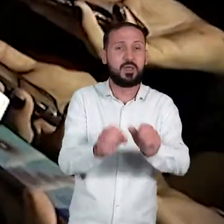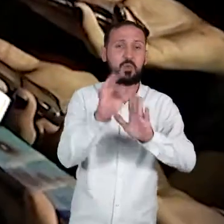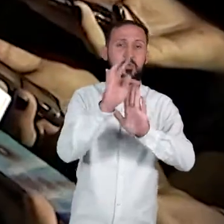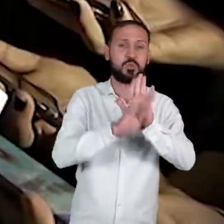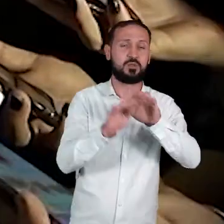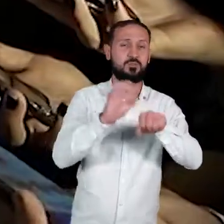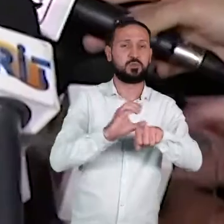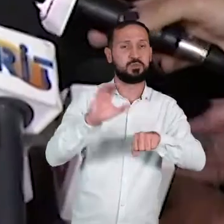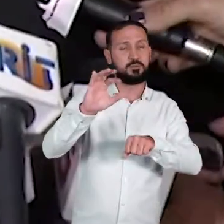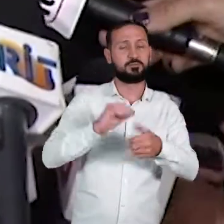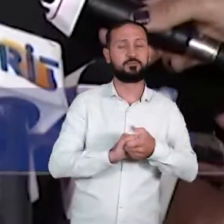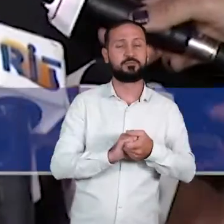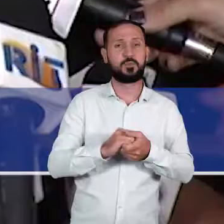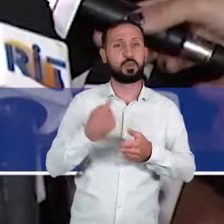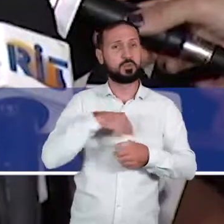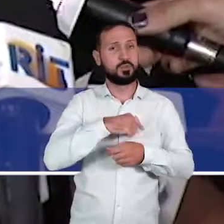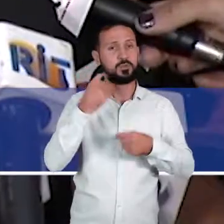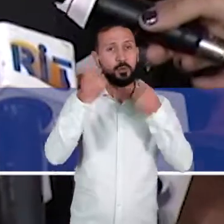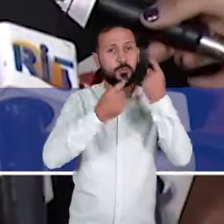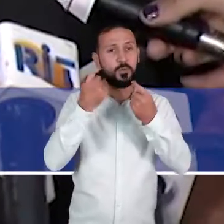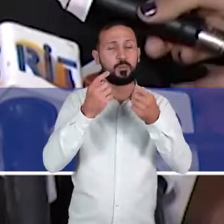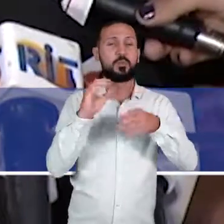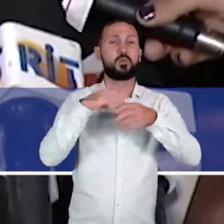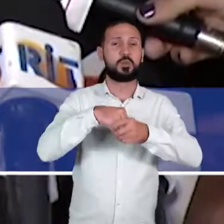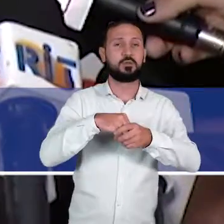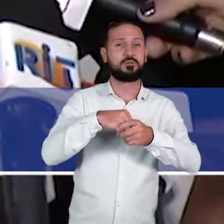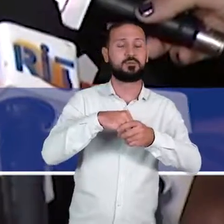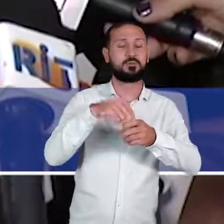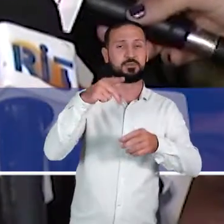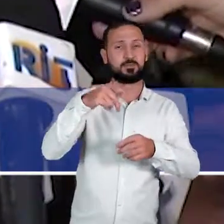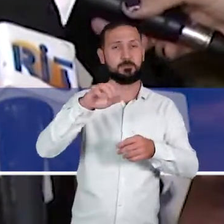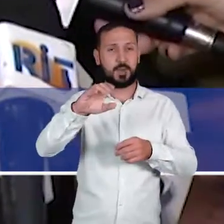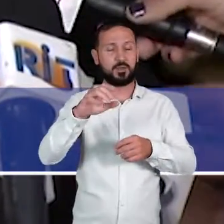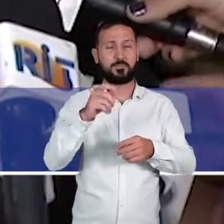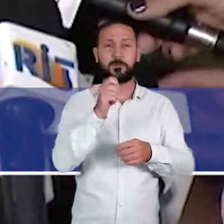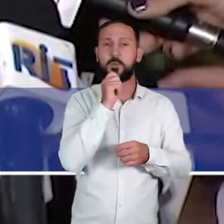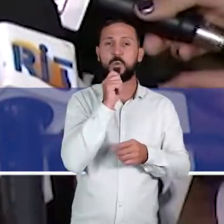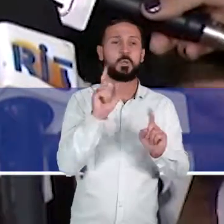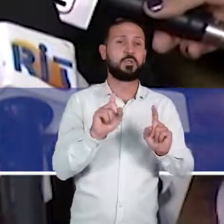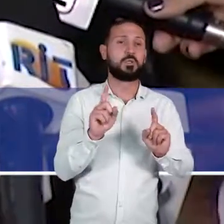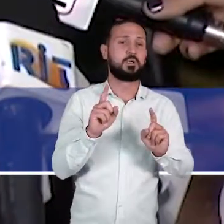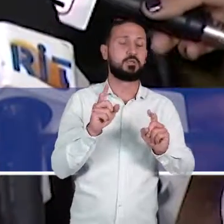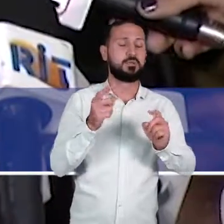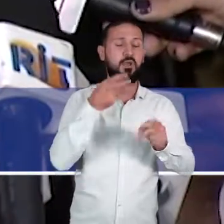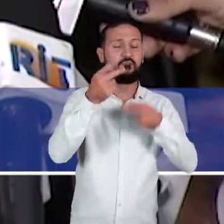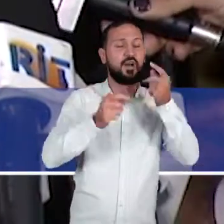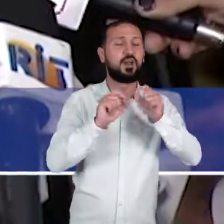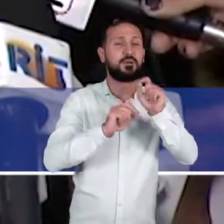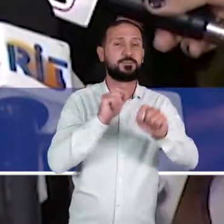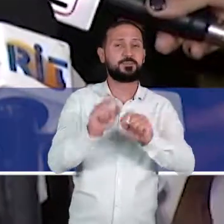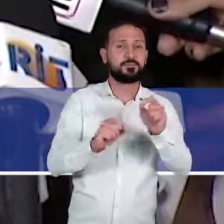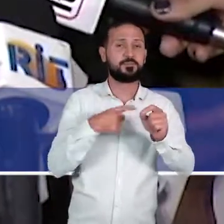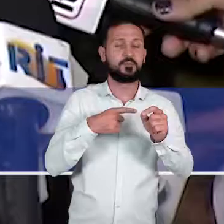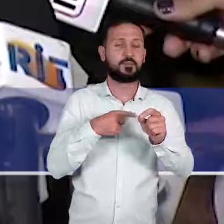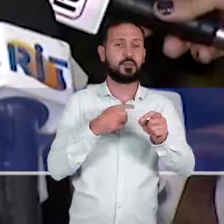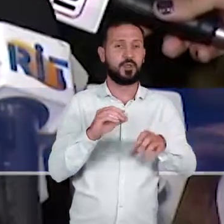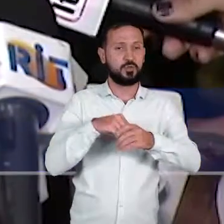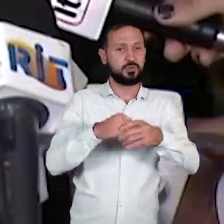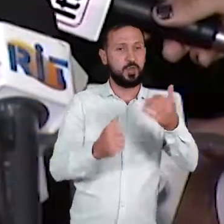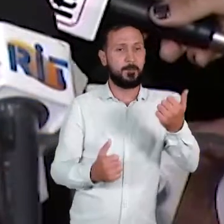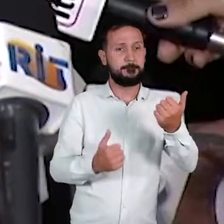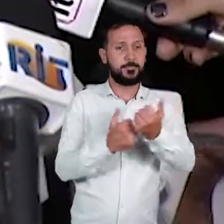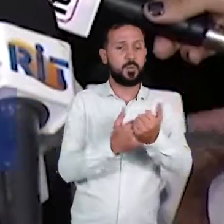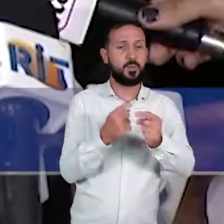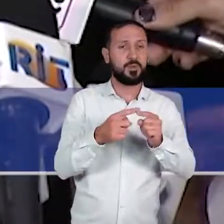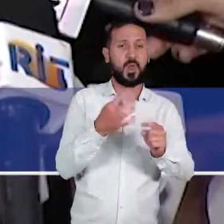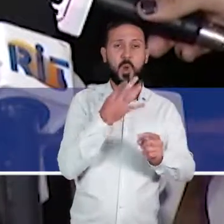texto constitucional. Nos preocupa o teor dessa PEC. Não adianta nós dizermos aqui que a apoiamos